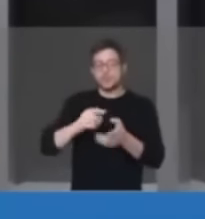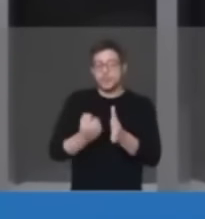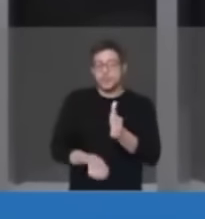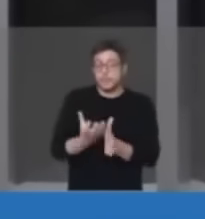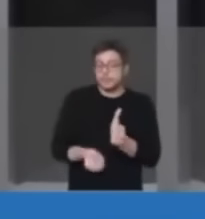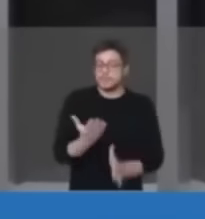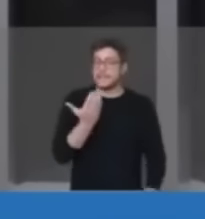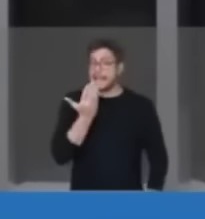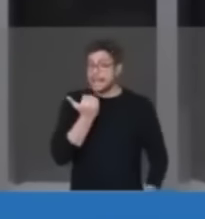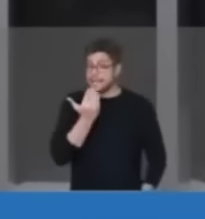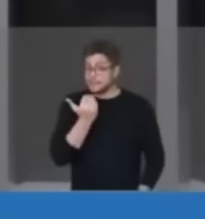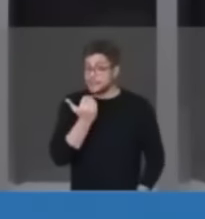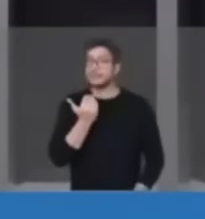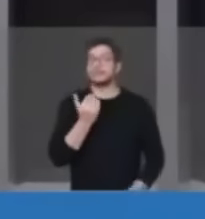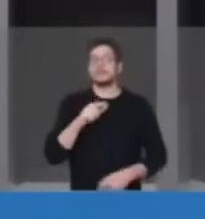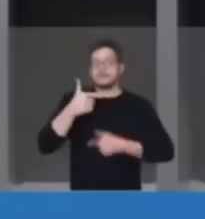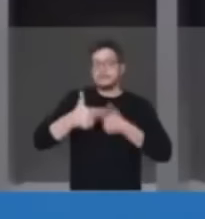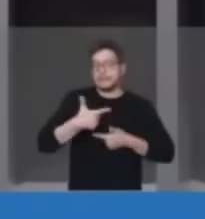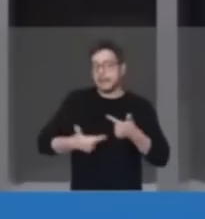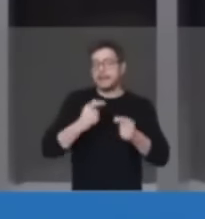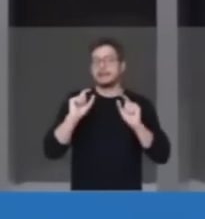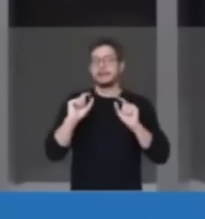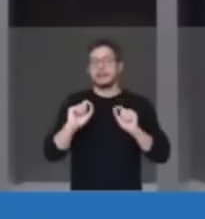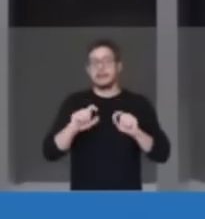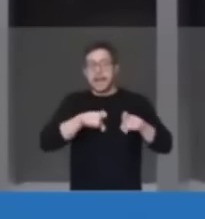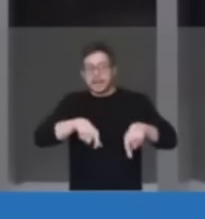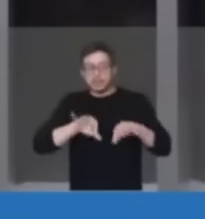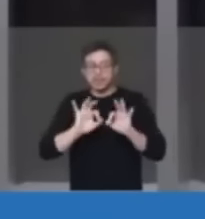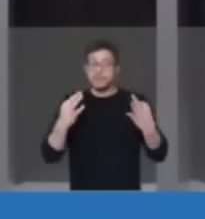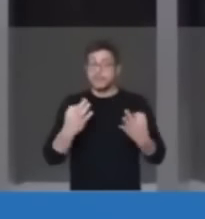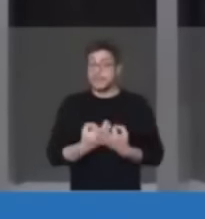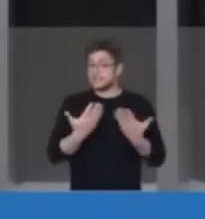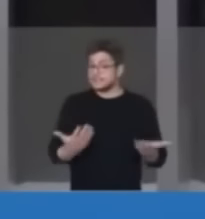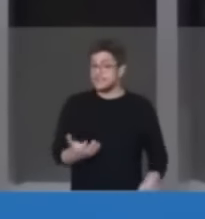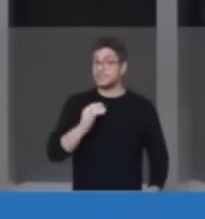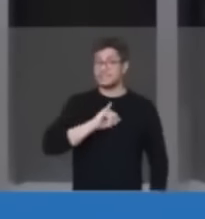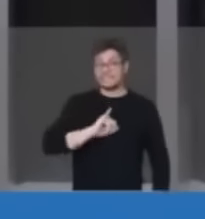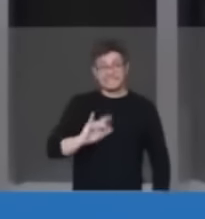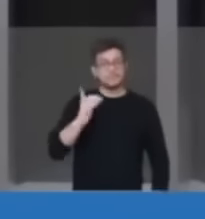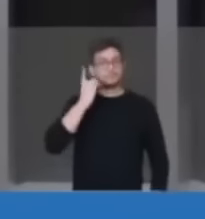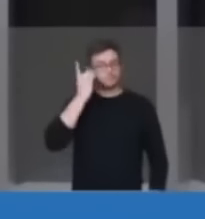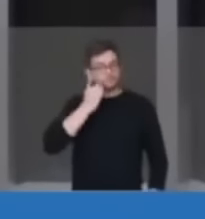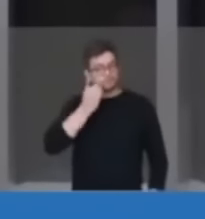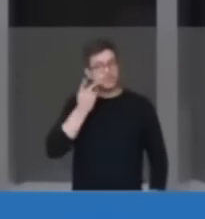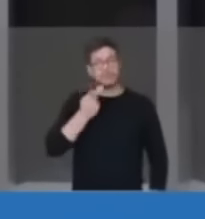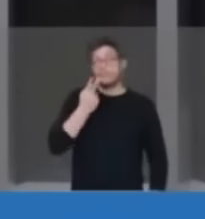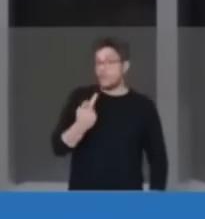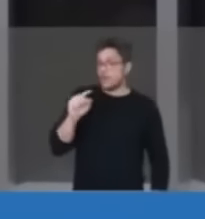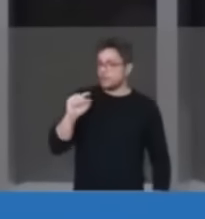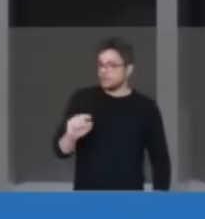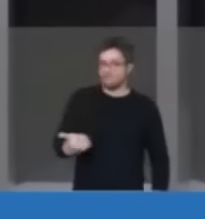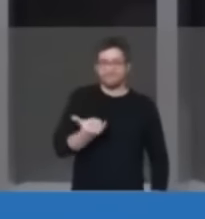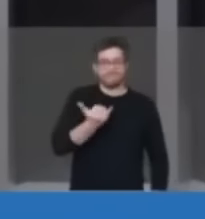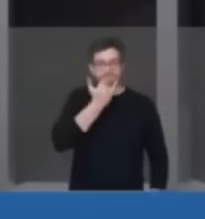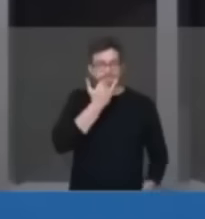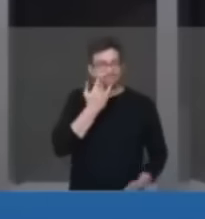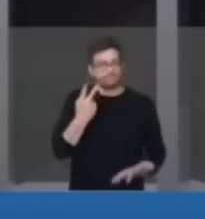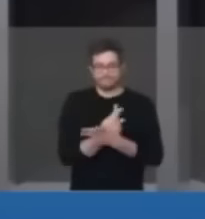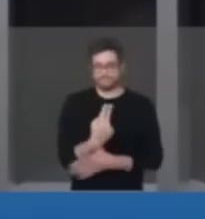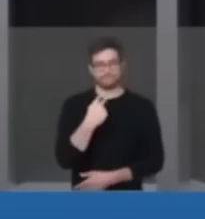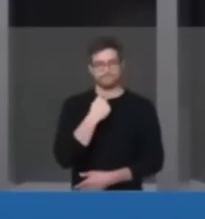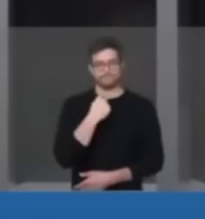nunca ocuparam terras produtivas Então isso é de uma irresponsabilidade uma leviandade que não cabe num plenário do parlamento brasileiro segundo